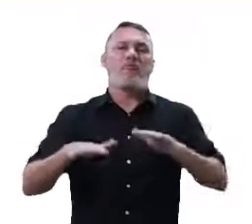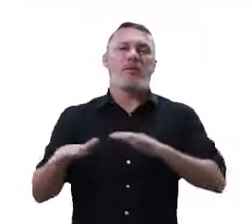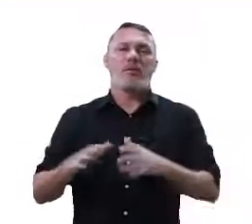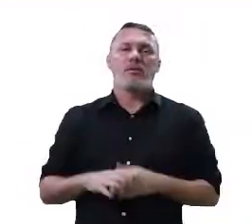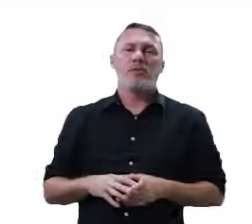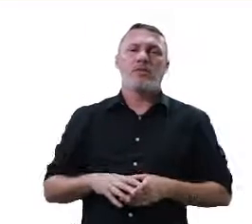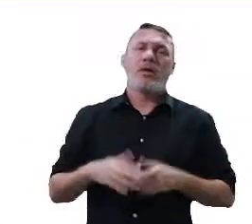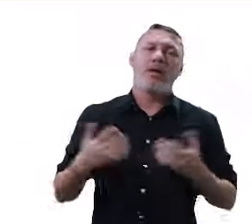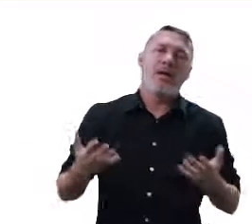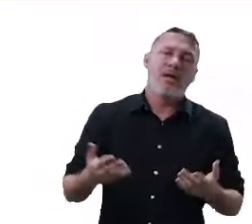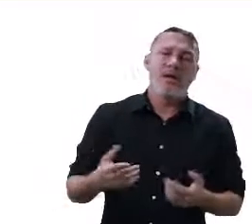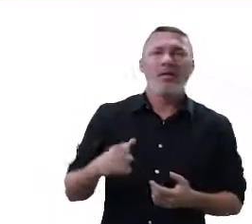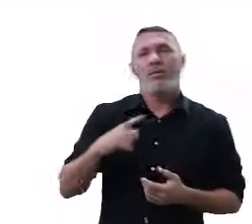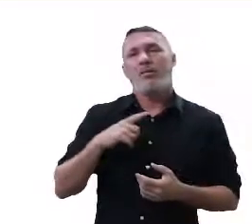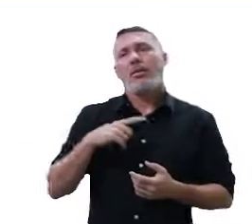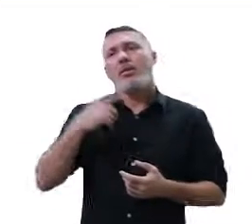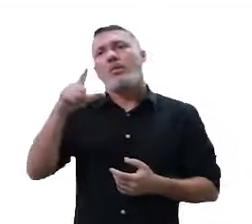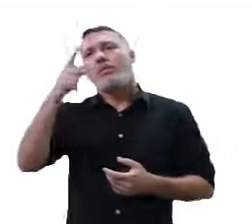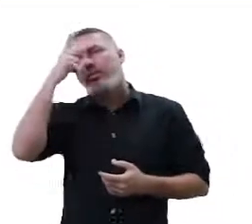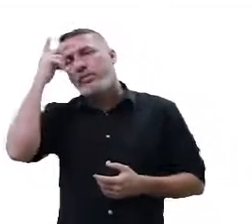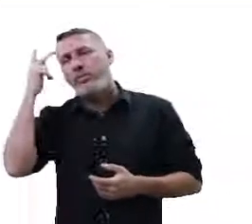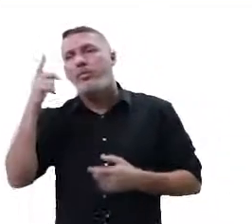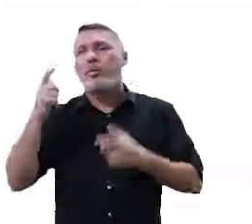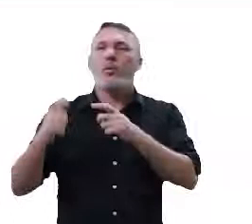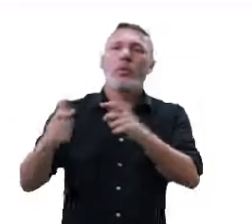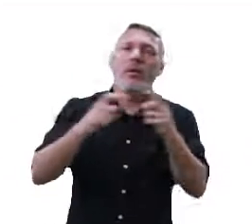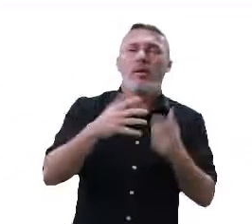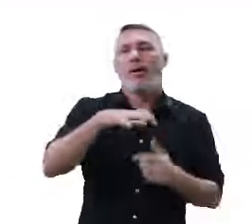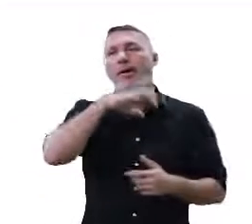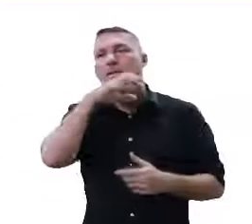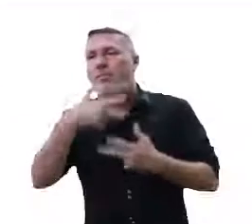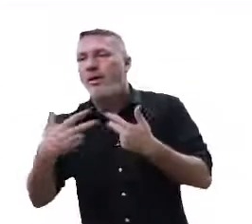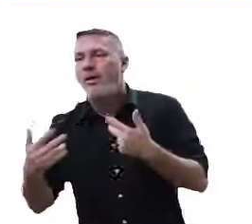movimento. Ah, mas e os castores quando fazem as represas?